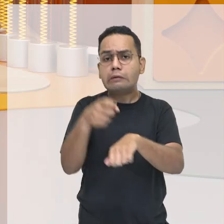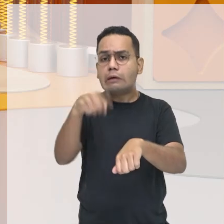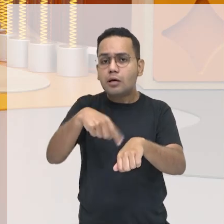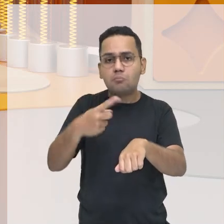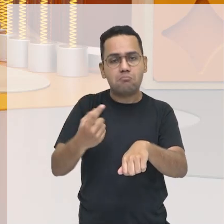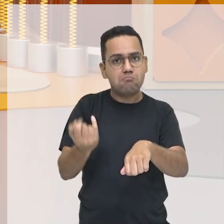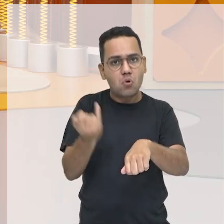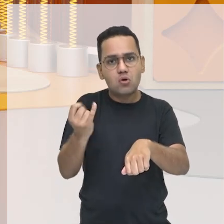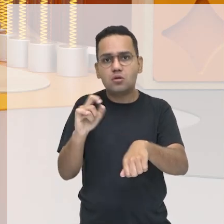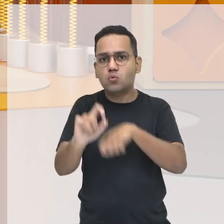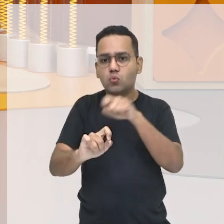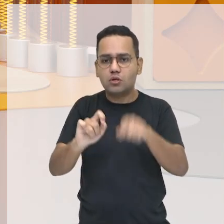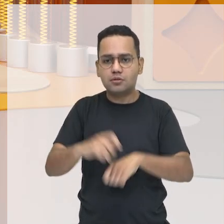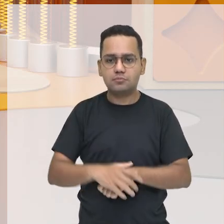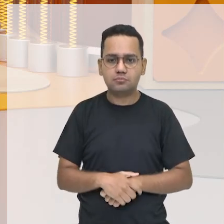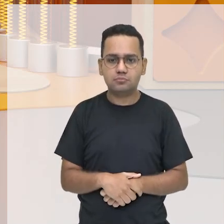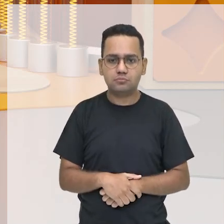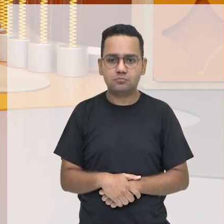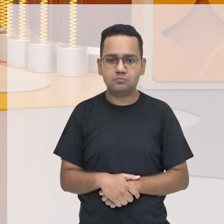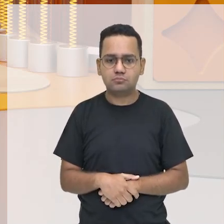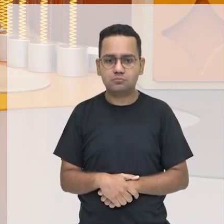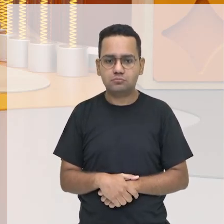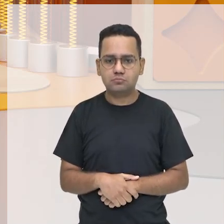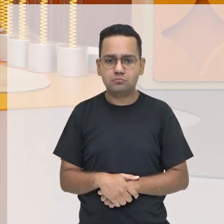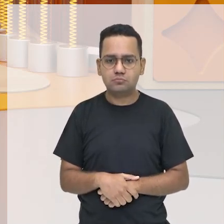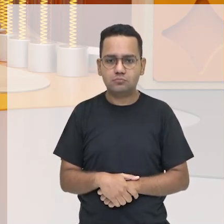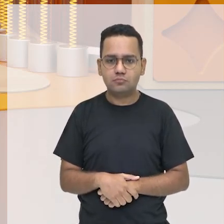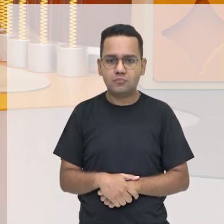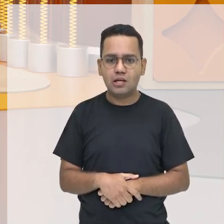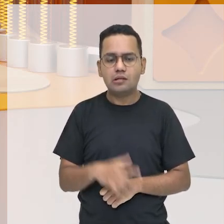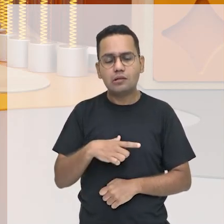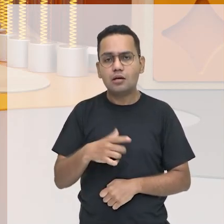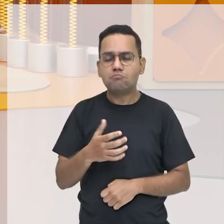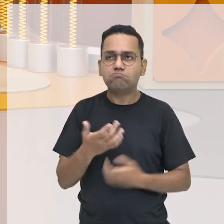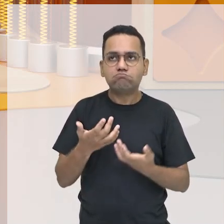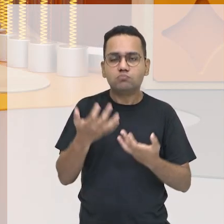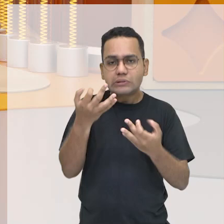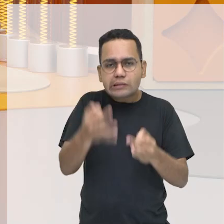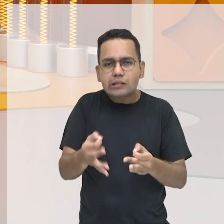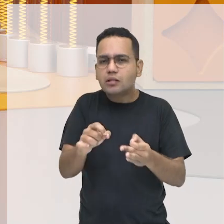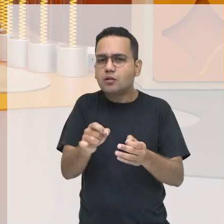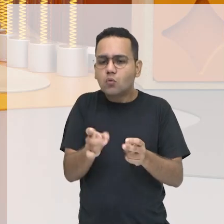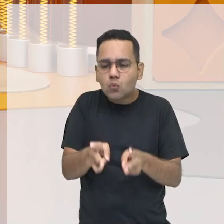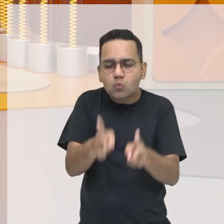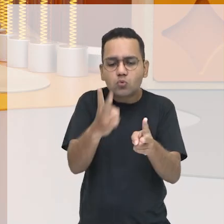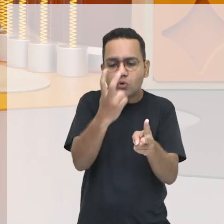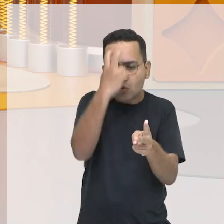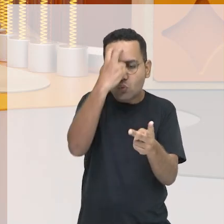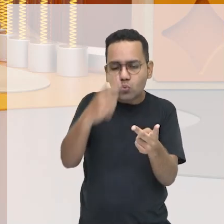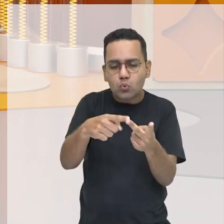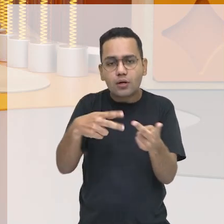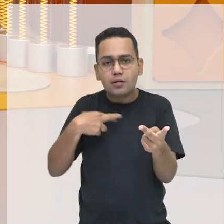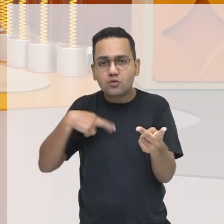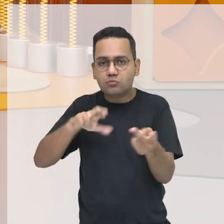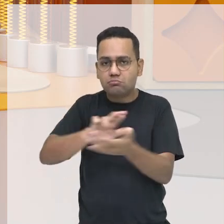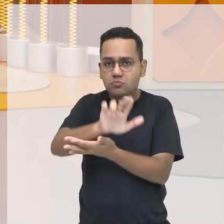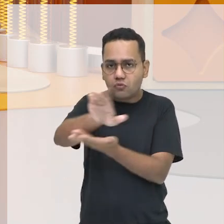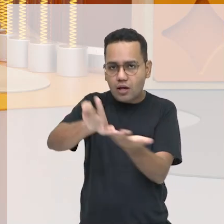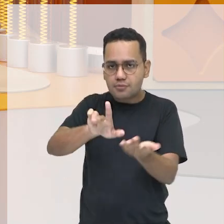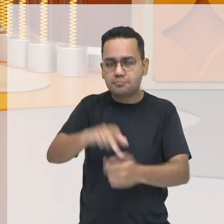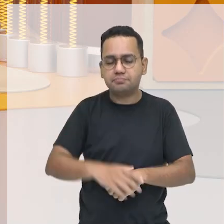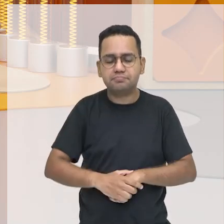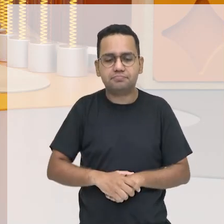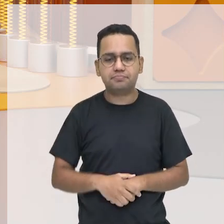muito dignos no sentido da perpetuação da cultura, da religião, etc. Vamos dar uma